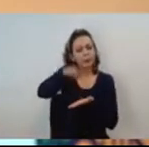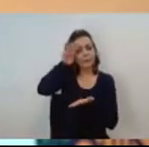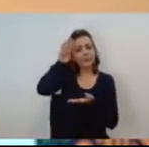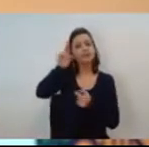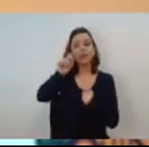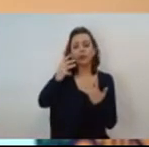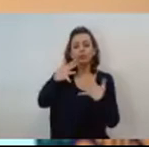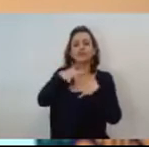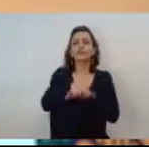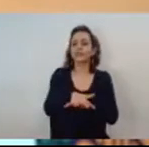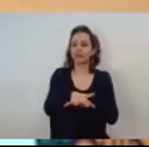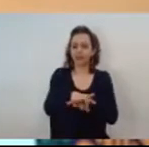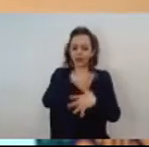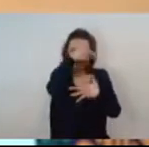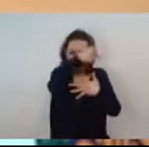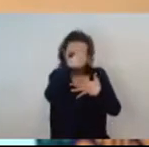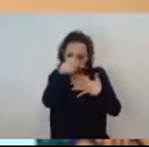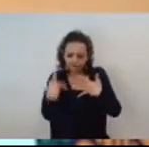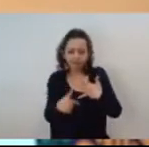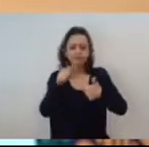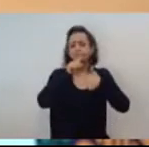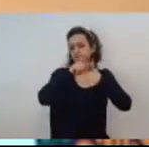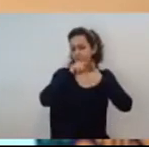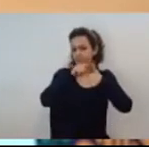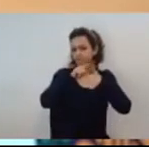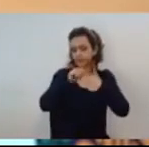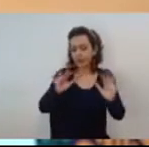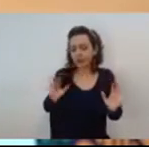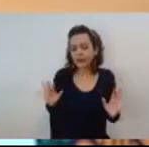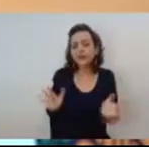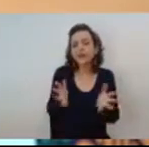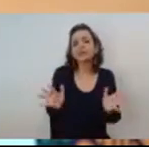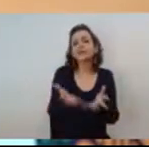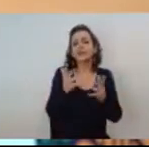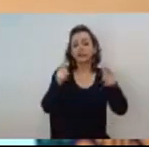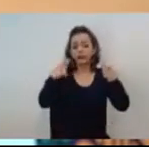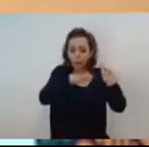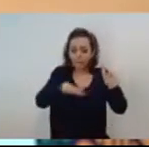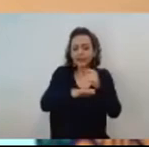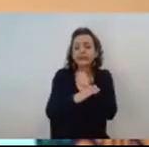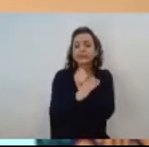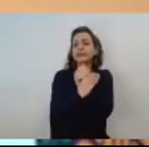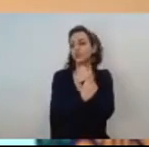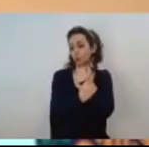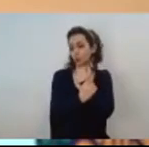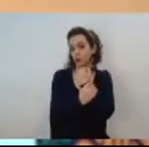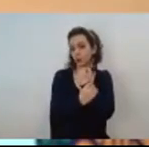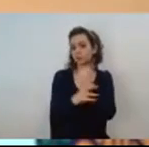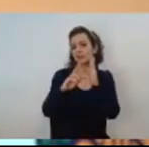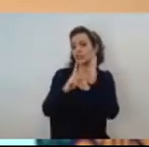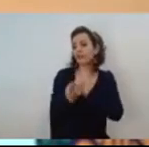seguro né a cultura do respeito quando nós temos um ambiente seguro é em importa as